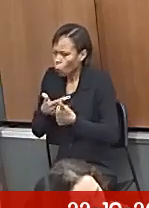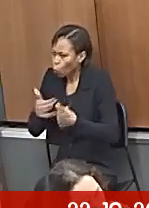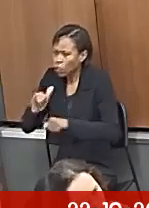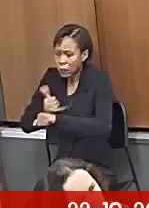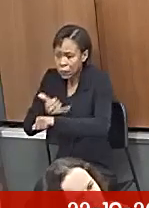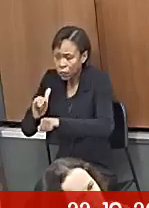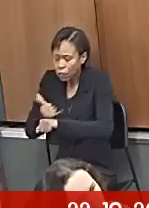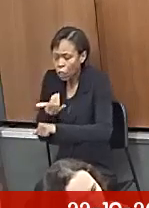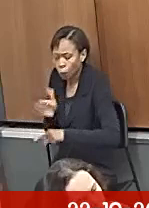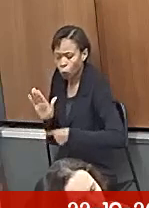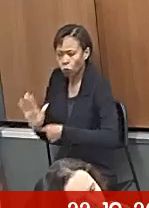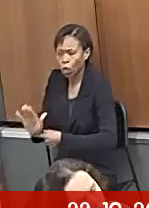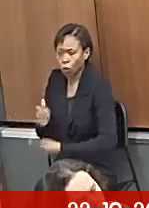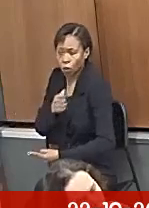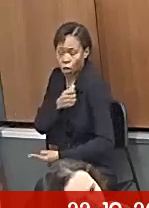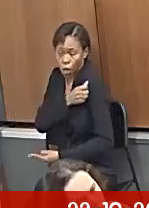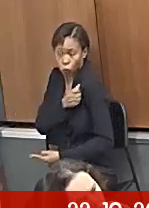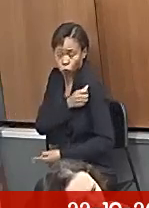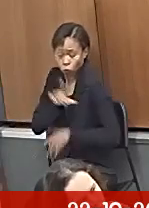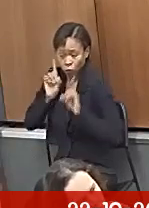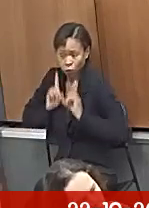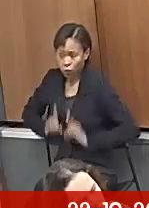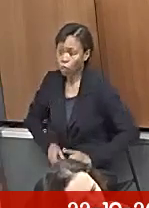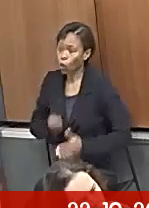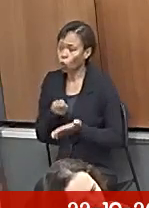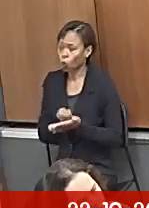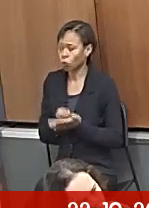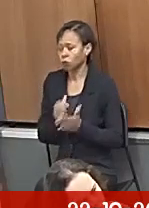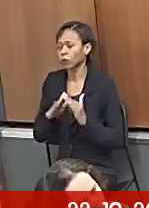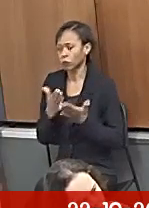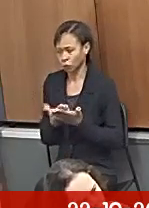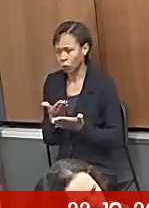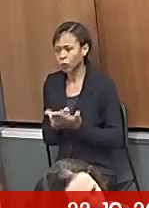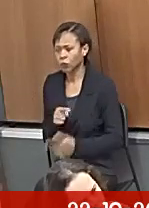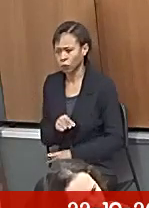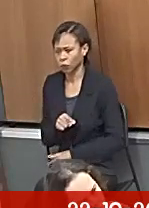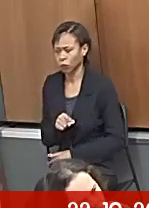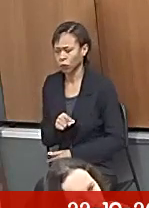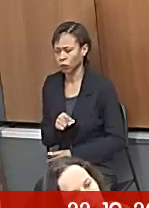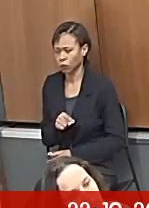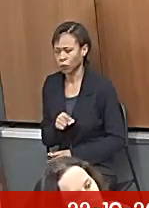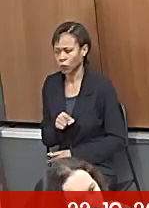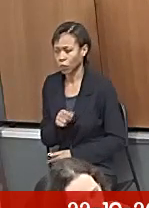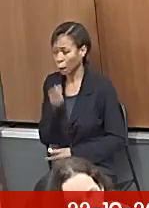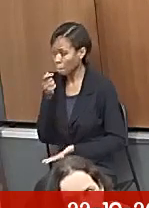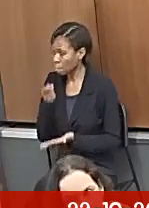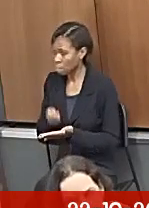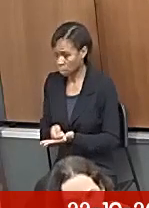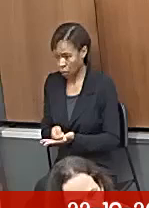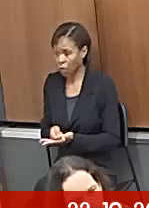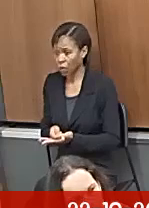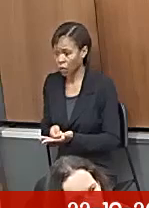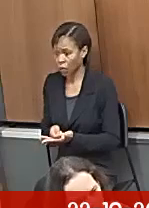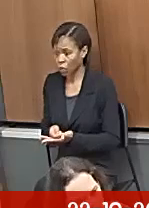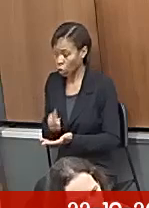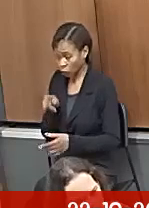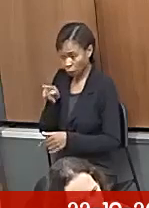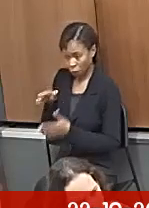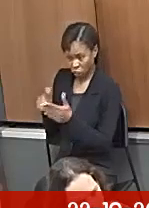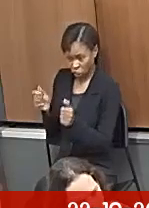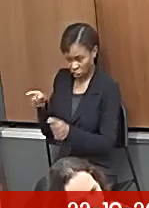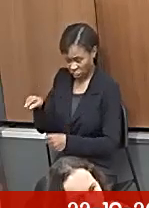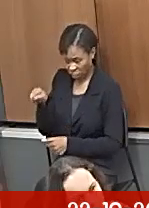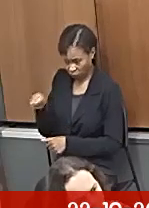âmbito escolar é obrigação da escola fornecer. E se a escola tem que arcar com esse custo e não pode ser cobrado do